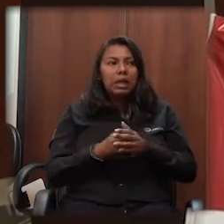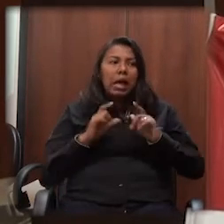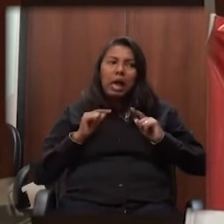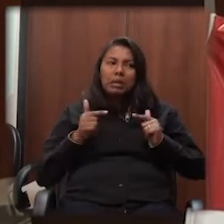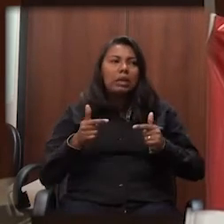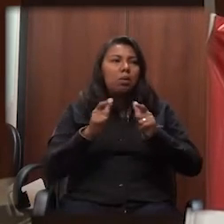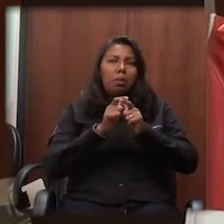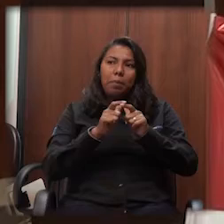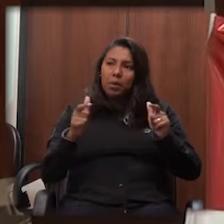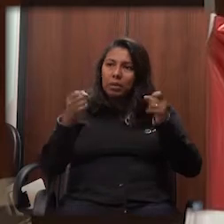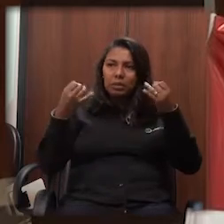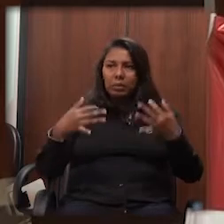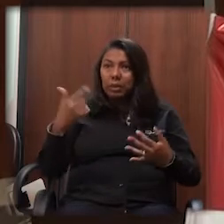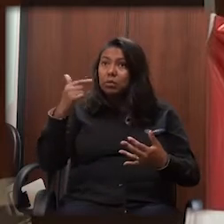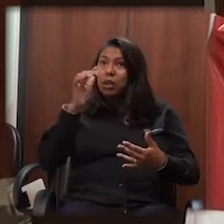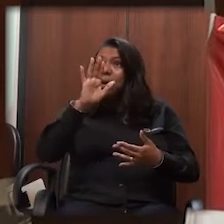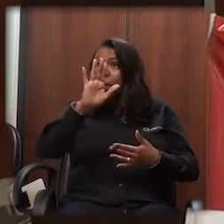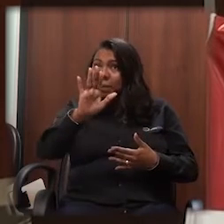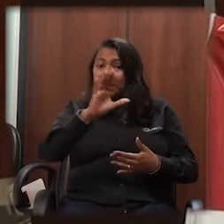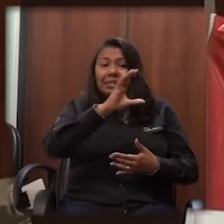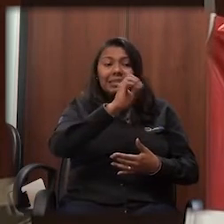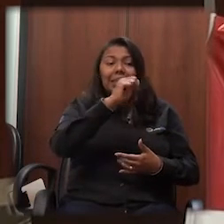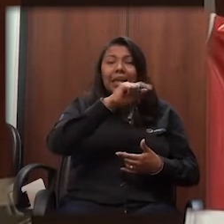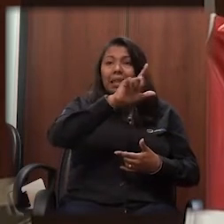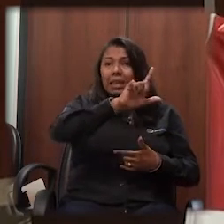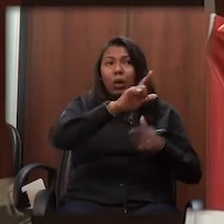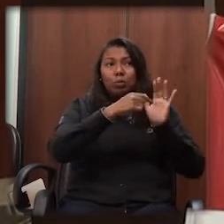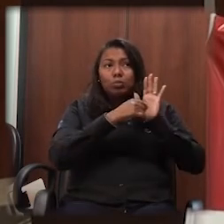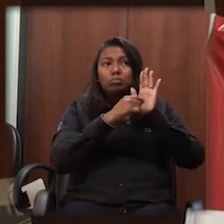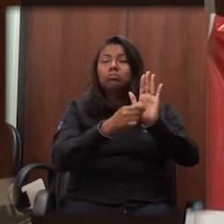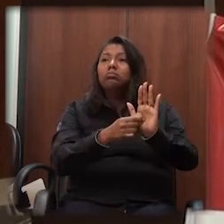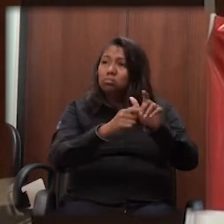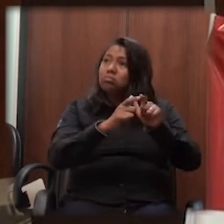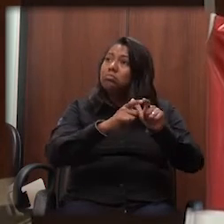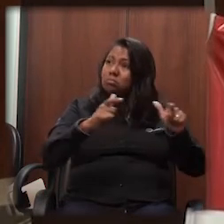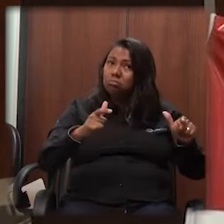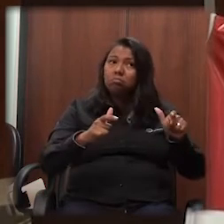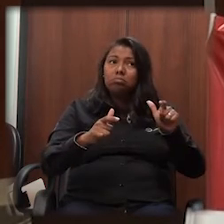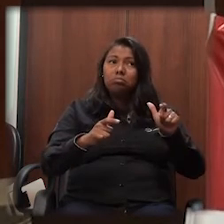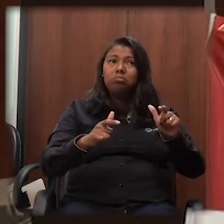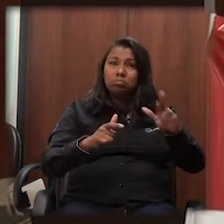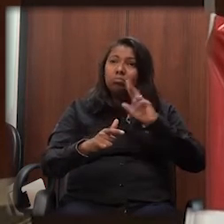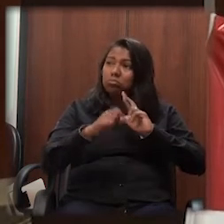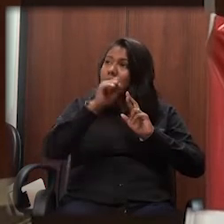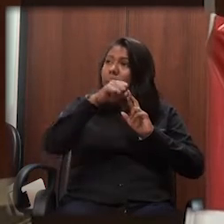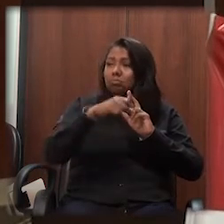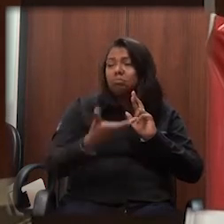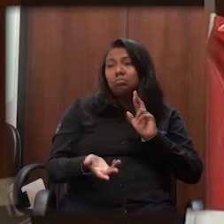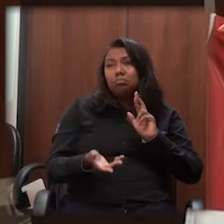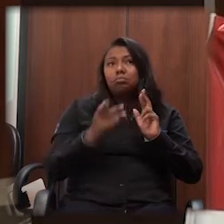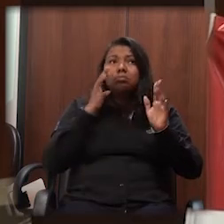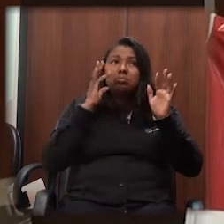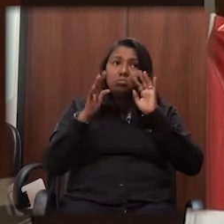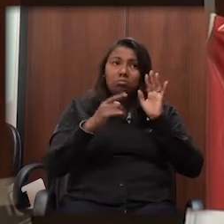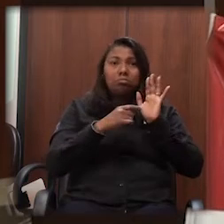maioria revela que não possui. Mas quando a gente pergunta de canal de denúncia, a maioria responde que sim. Então, a gente imagina que essas denúncias, de